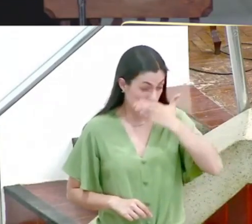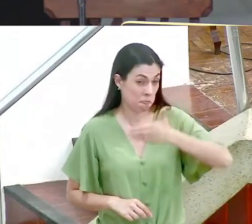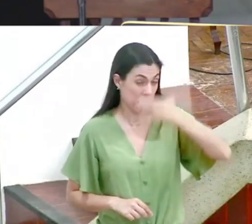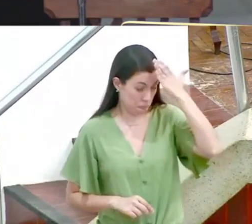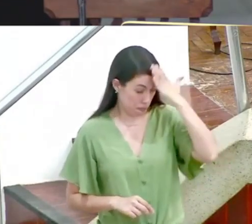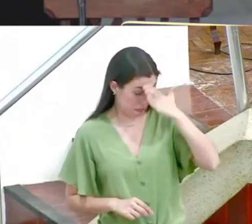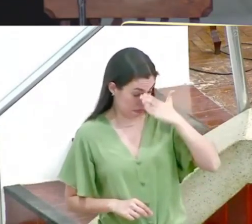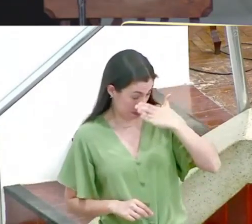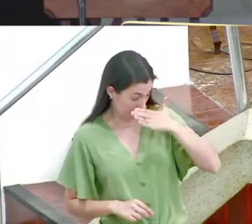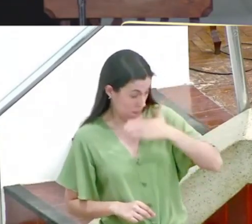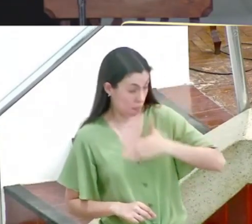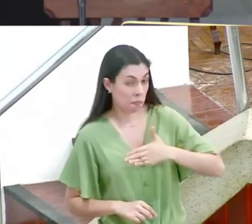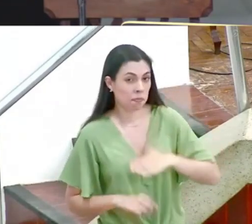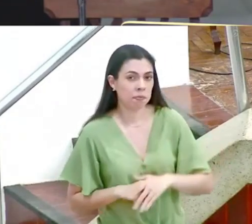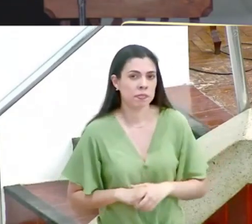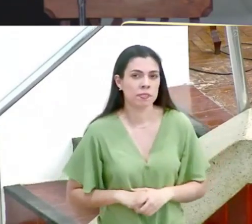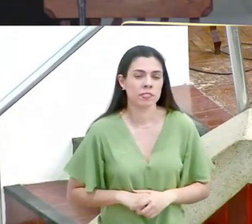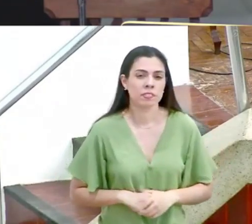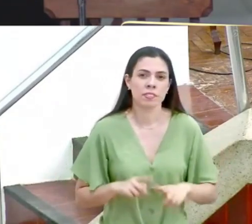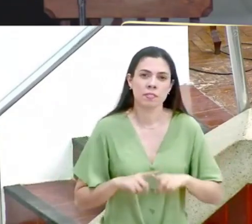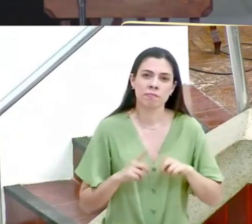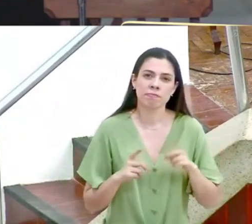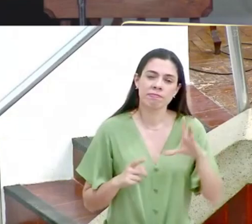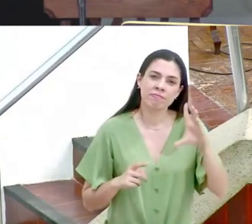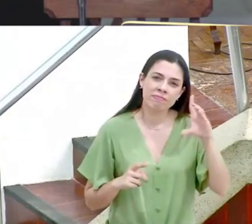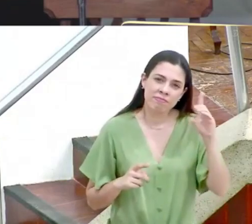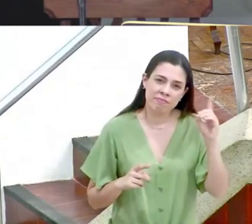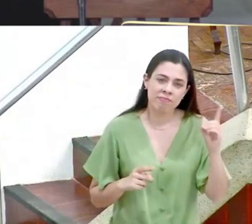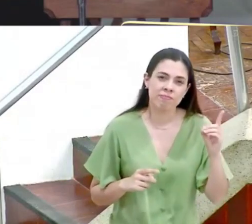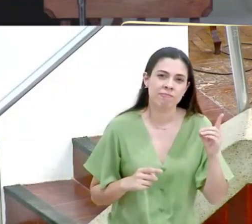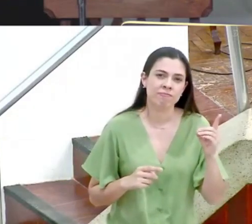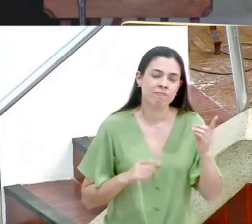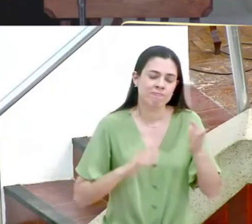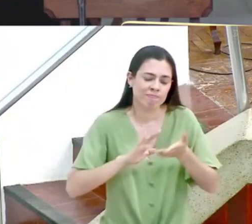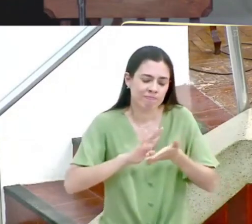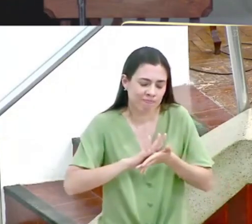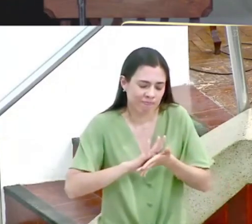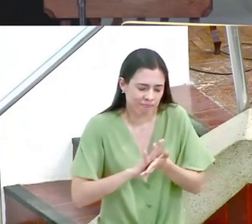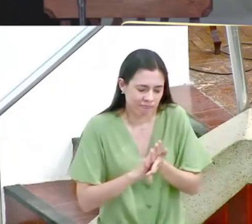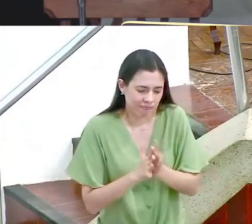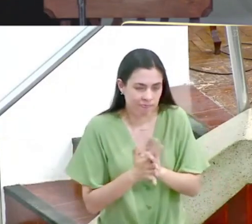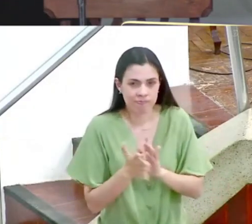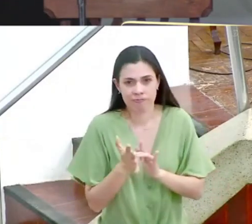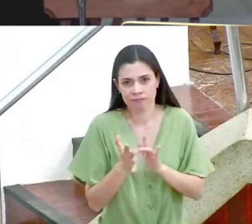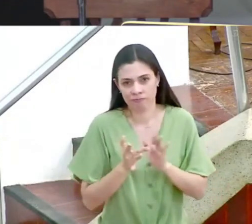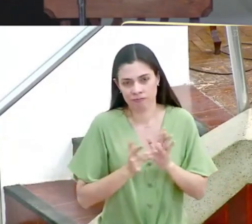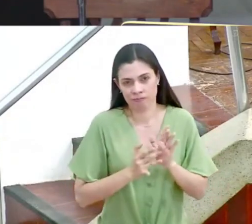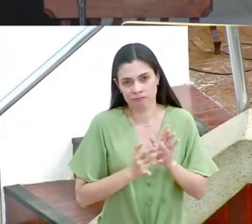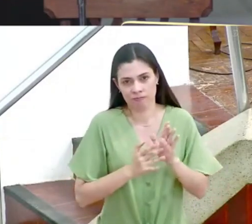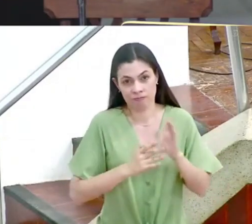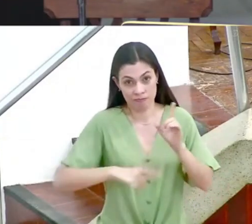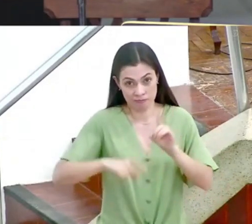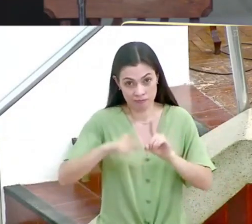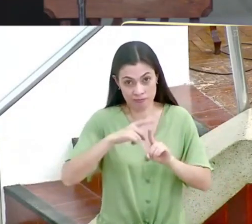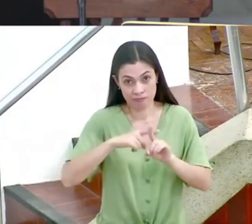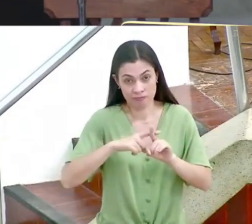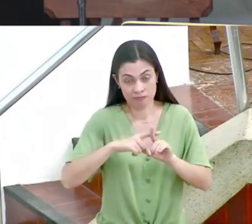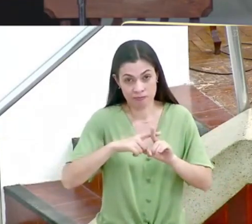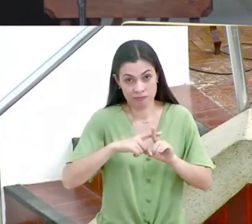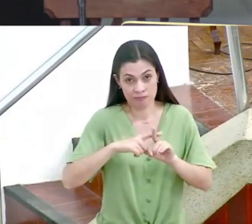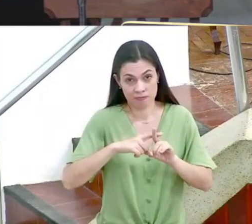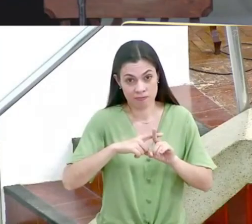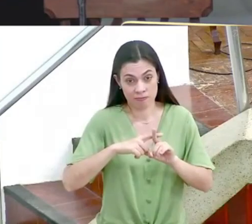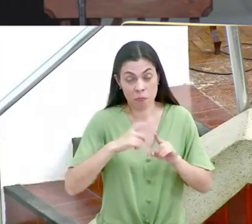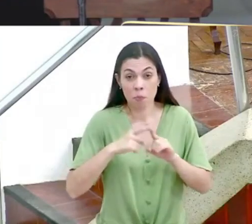capaz de fazer ao esmagar o seu filho na cruz para que pecadores como eu